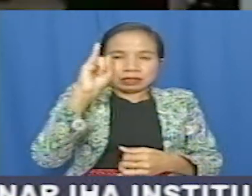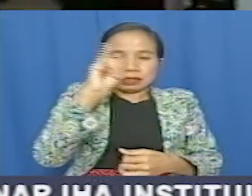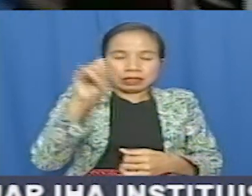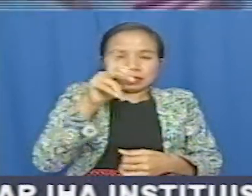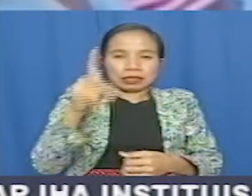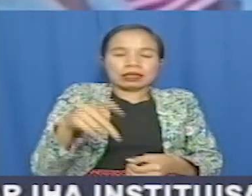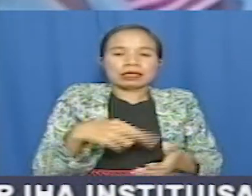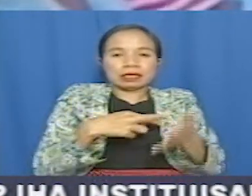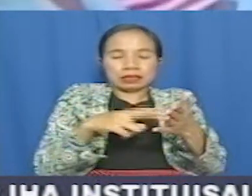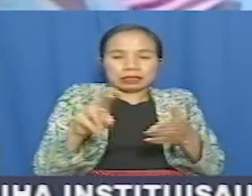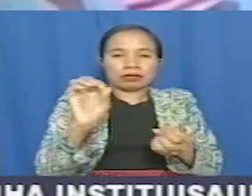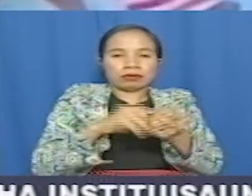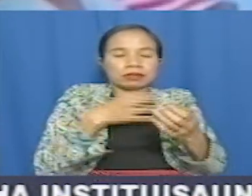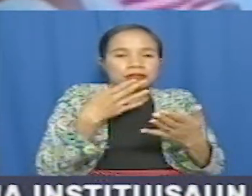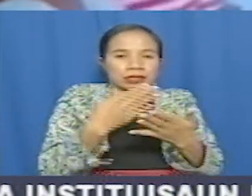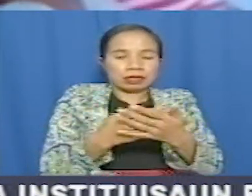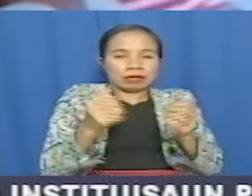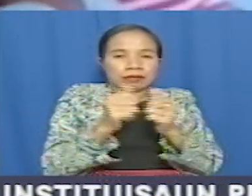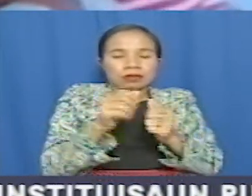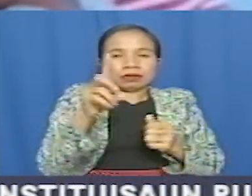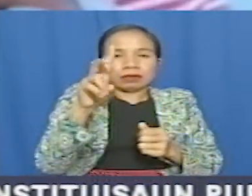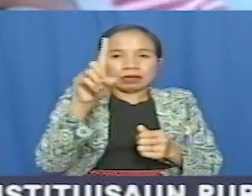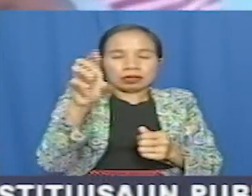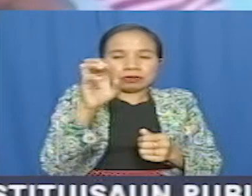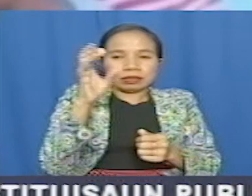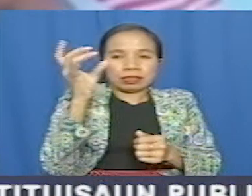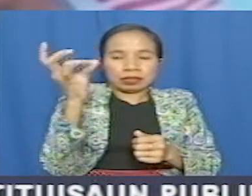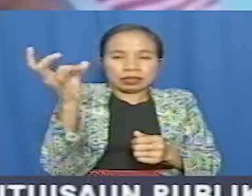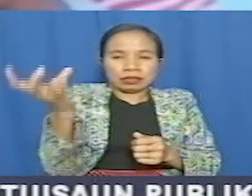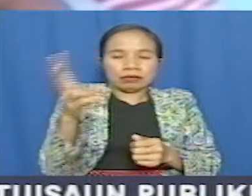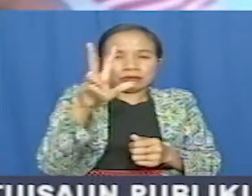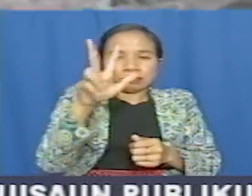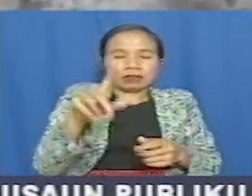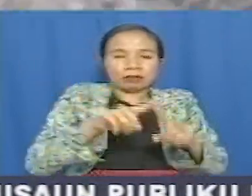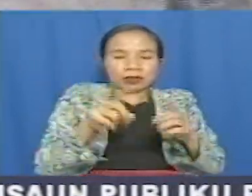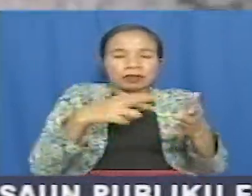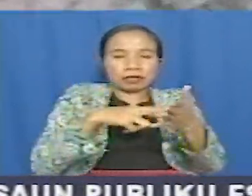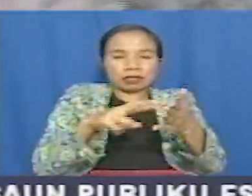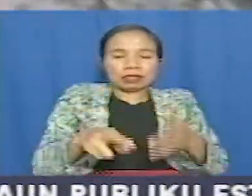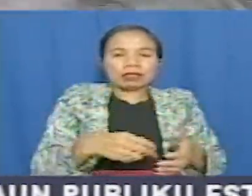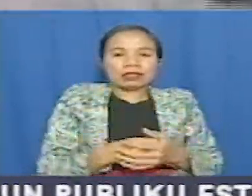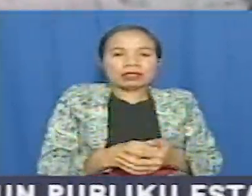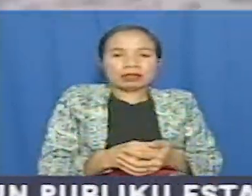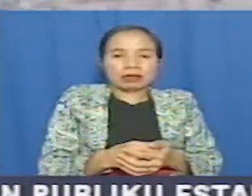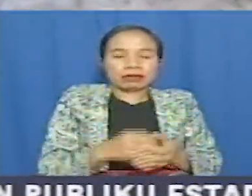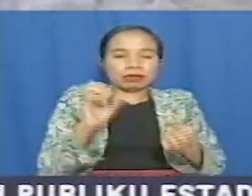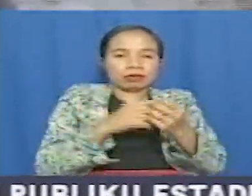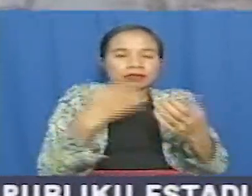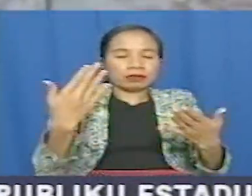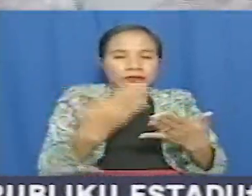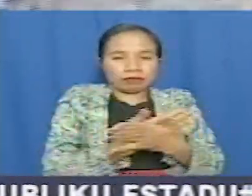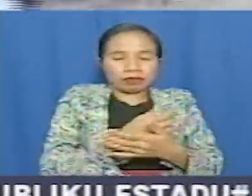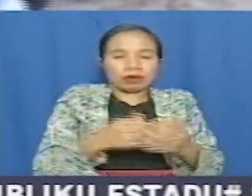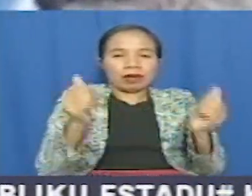recuperadu COVID-19 nain atus ida hitunulu resintolu. Mai be resista mos kazu fong